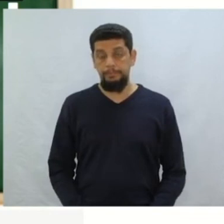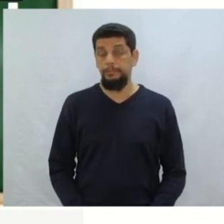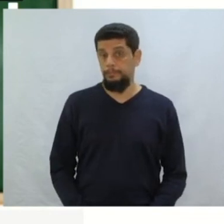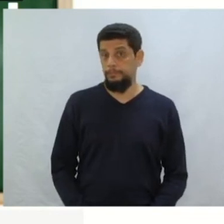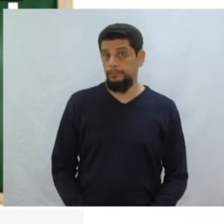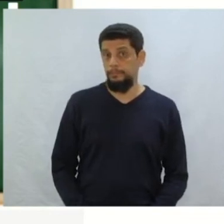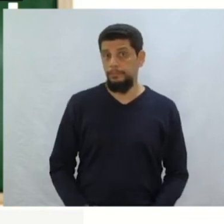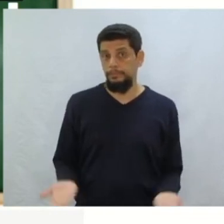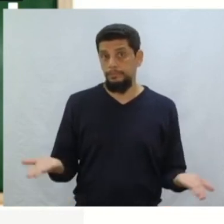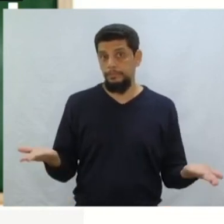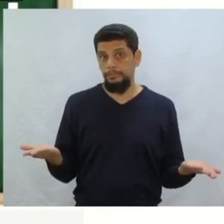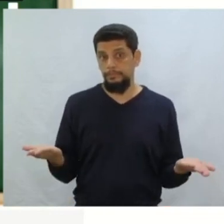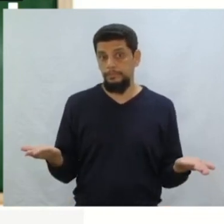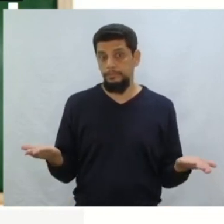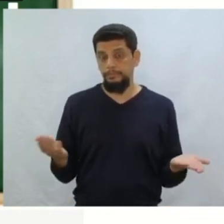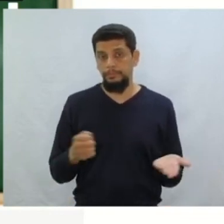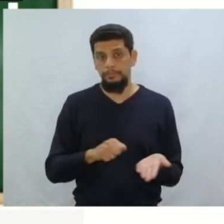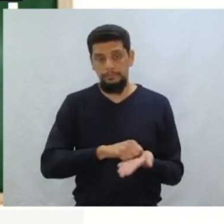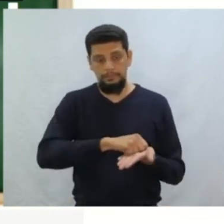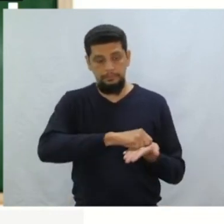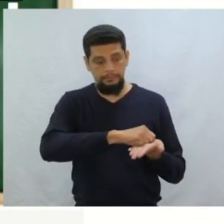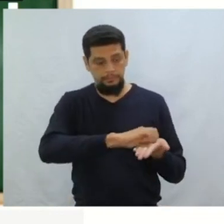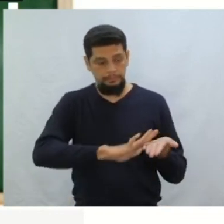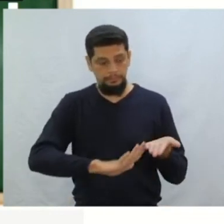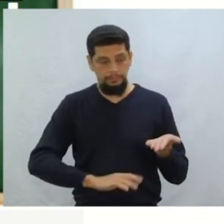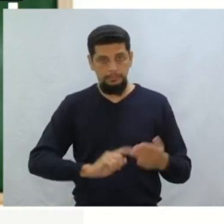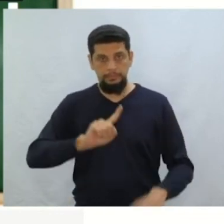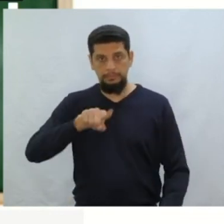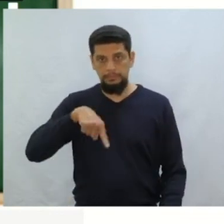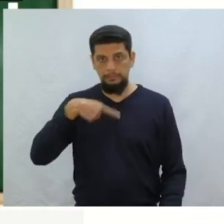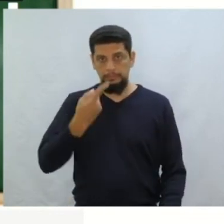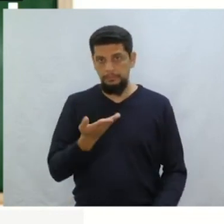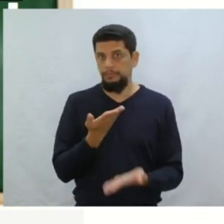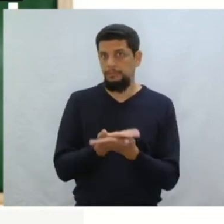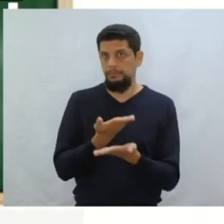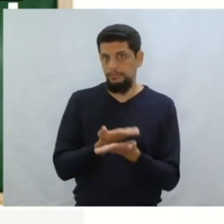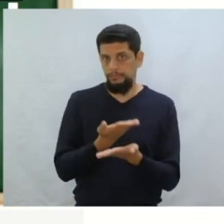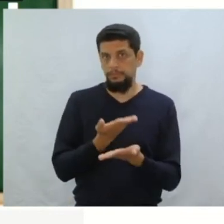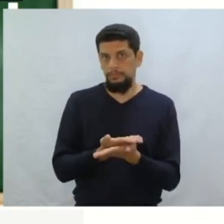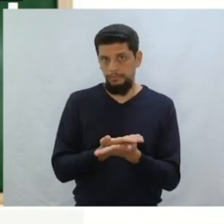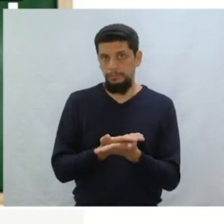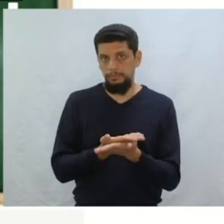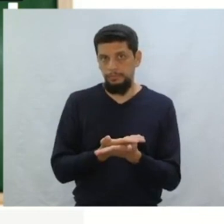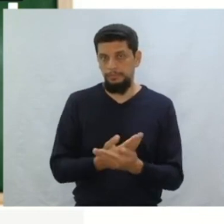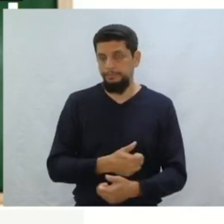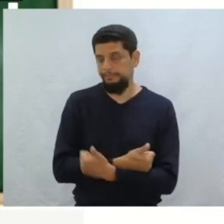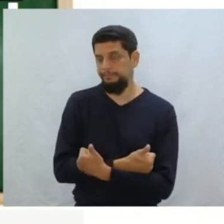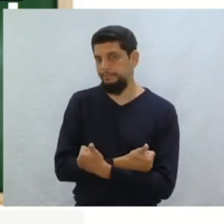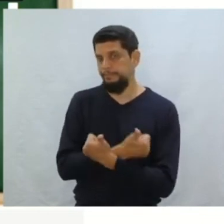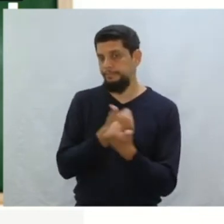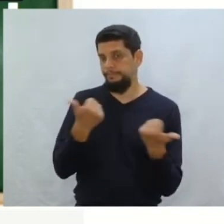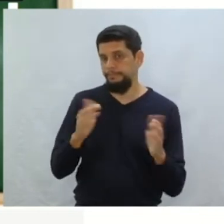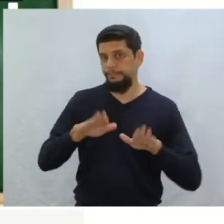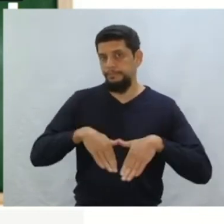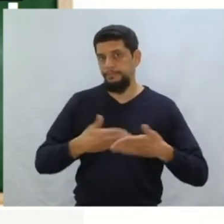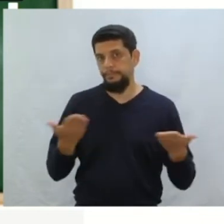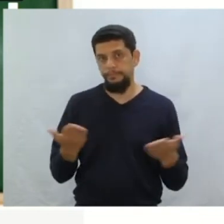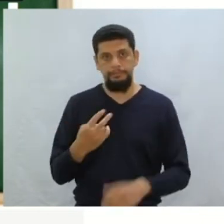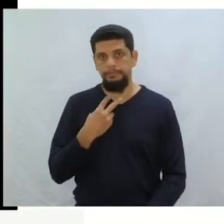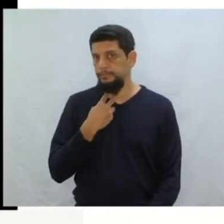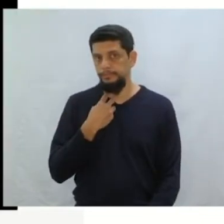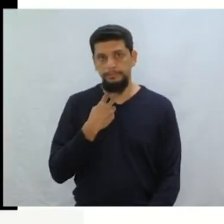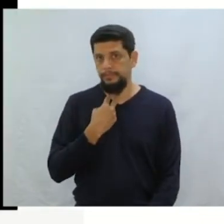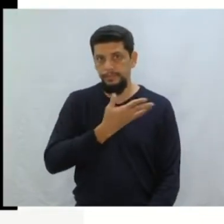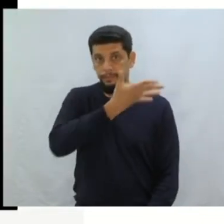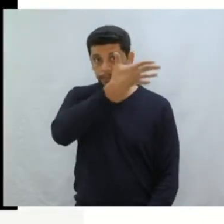também localizaram uma embalagem na casa de vocês. E uma atividade para a próxima aula.